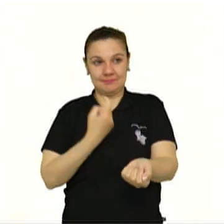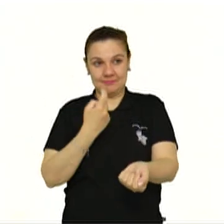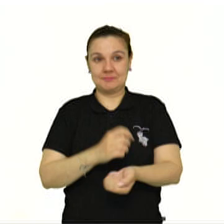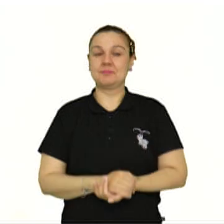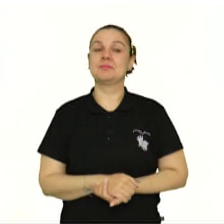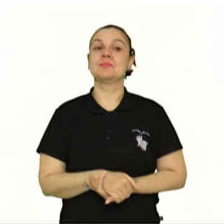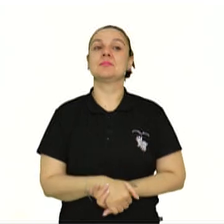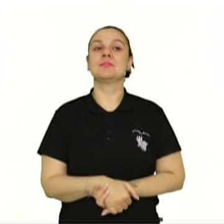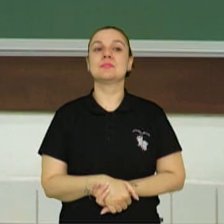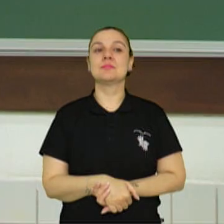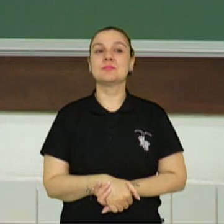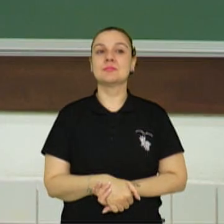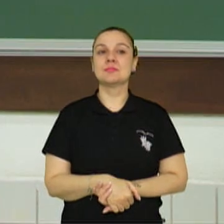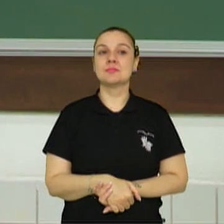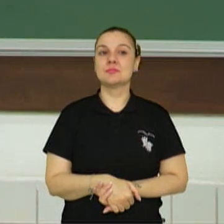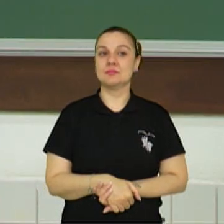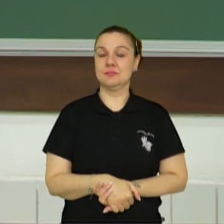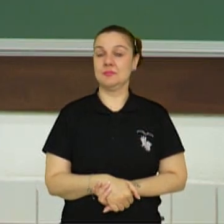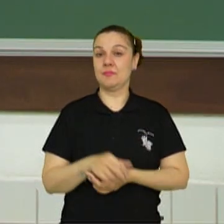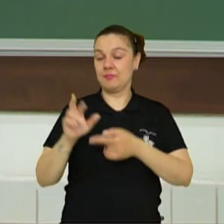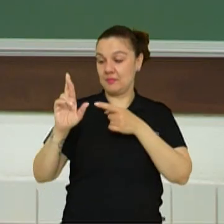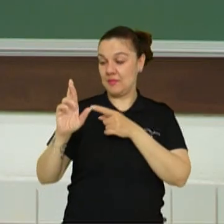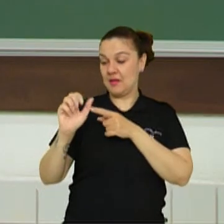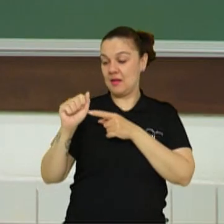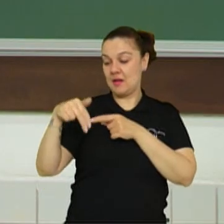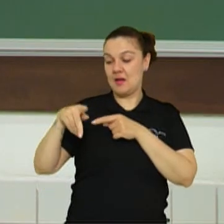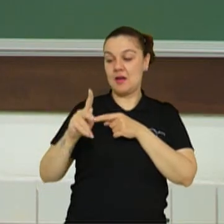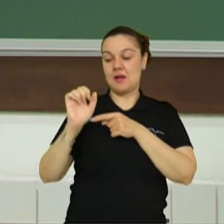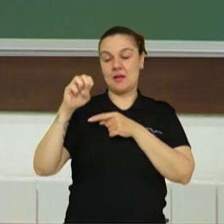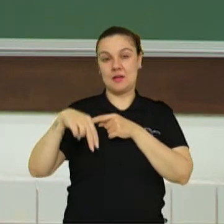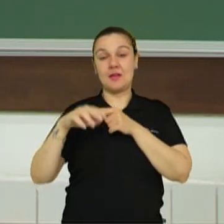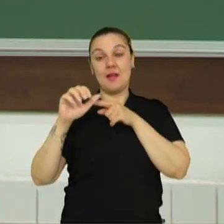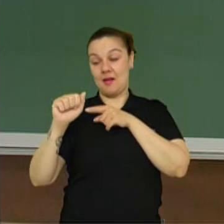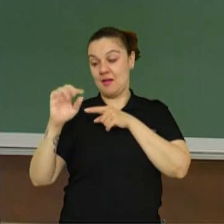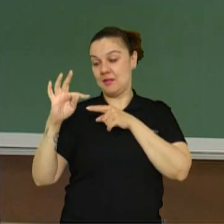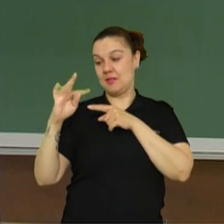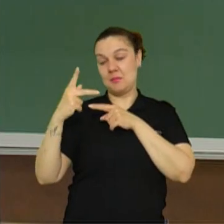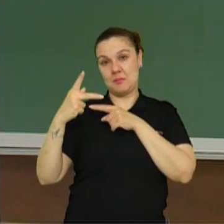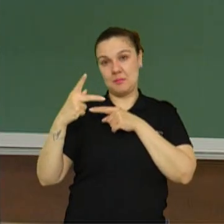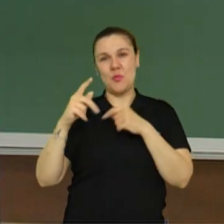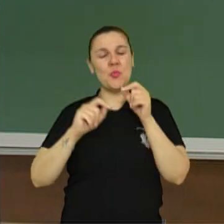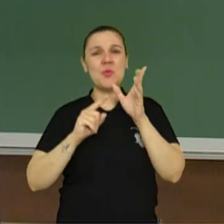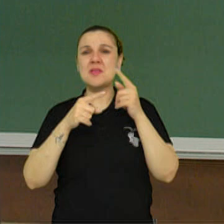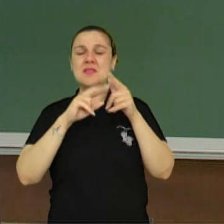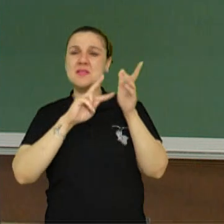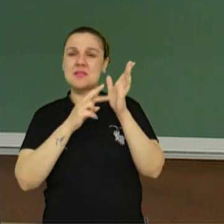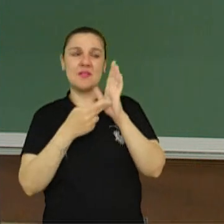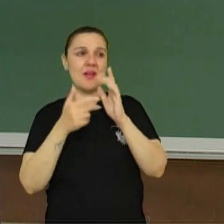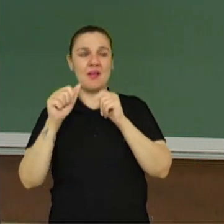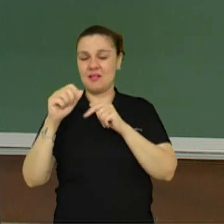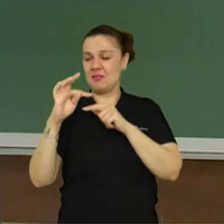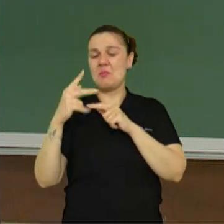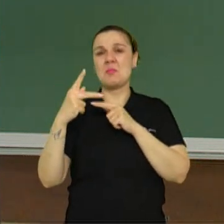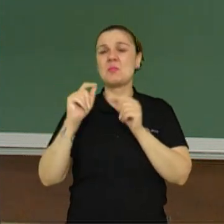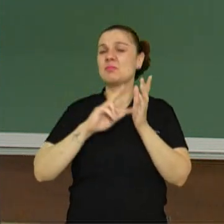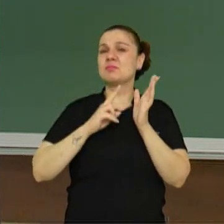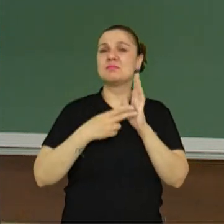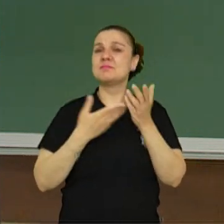consigo. O ranking ATP, a gente escuta muito falar sobre o ranking ATP, né? O que é o ranking